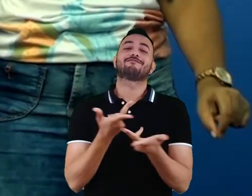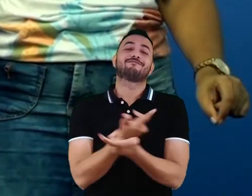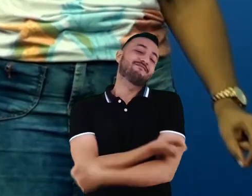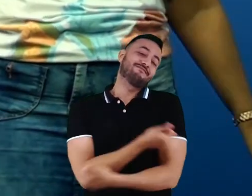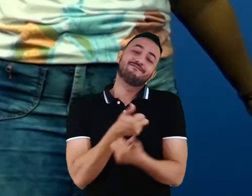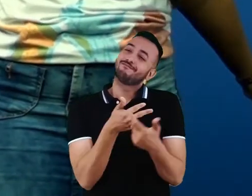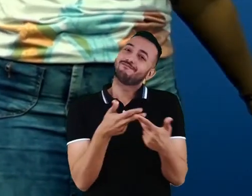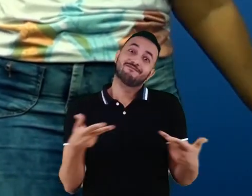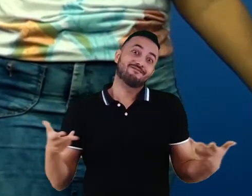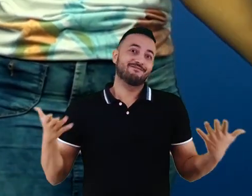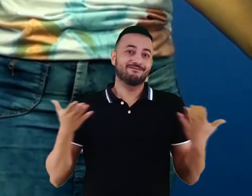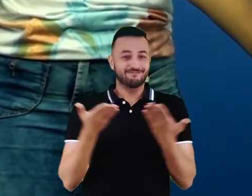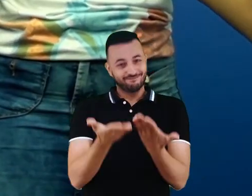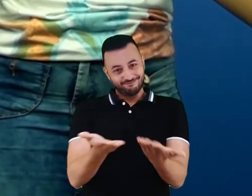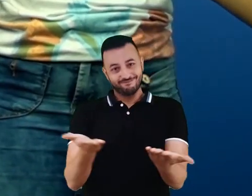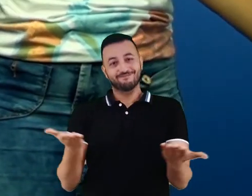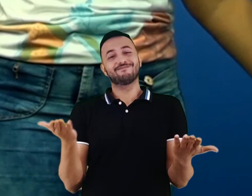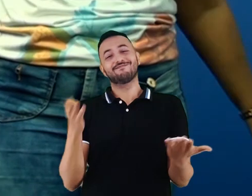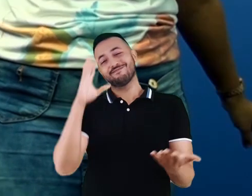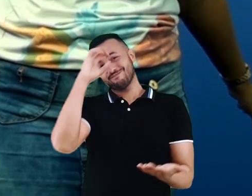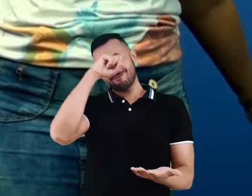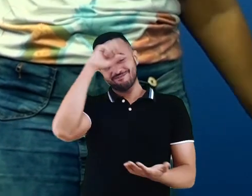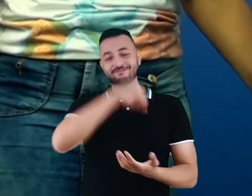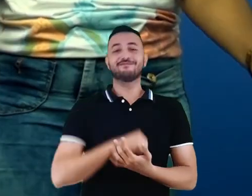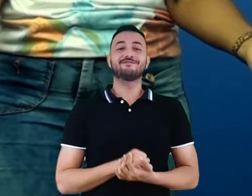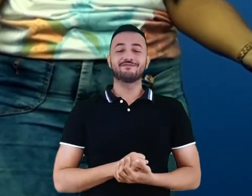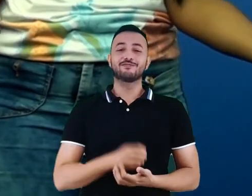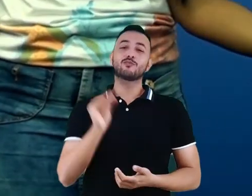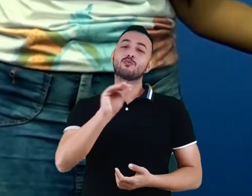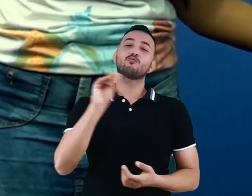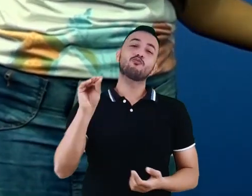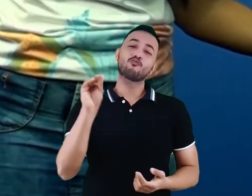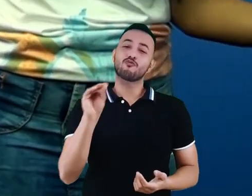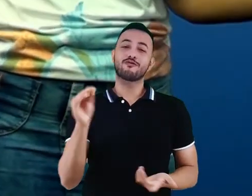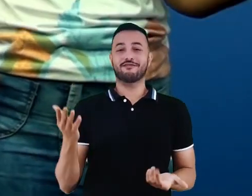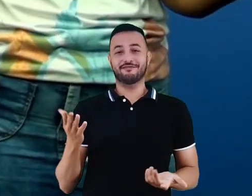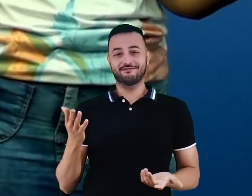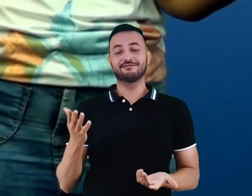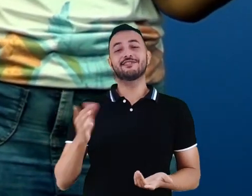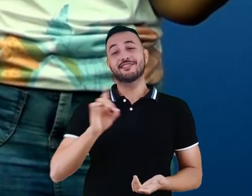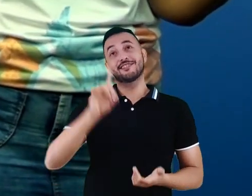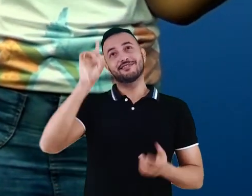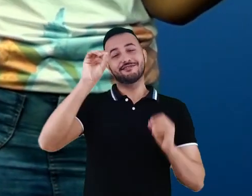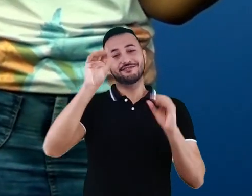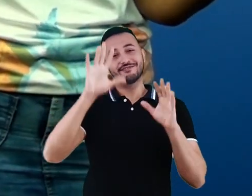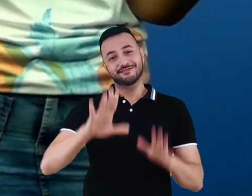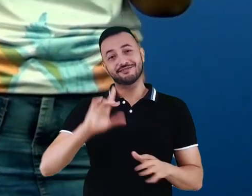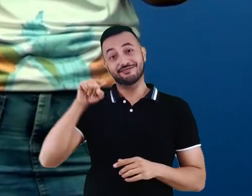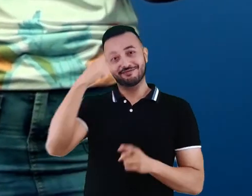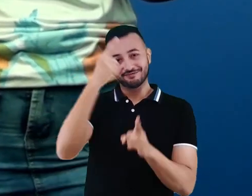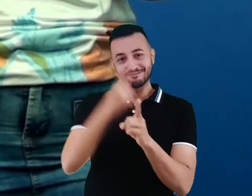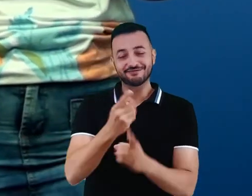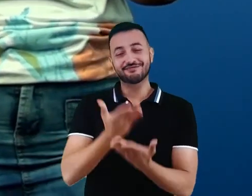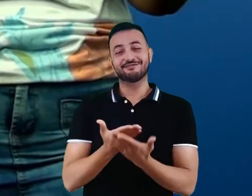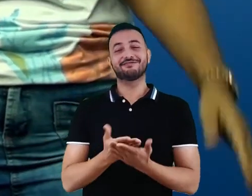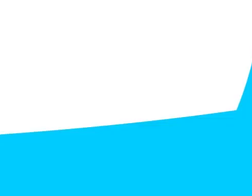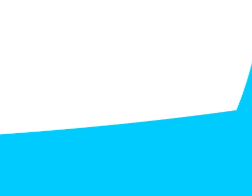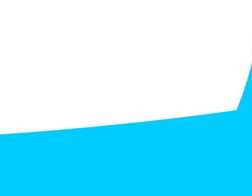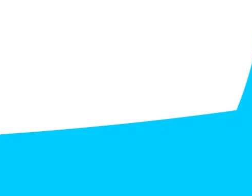coisas incríveis para nós aprendermos. Um beijo da tia Bárbara, fiquem com Deus e até a próxima aula.